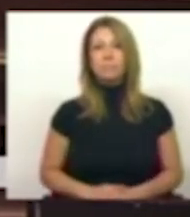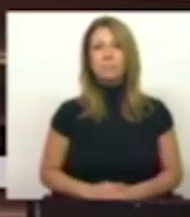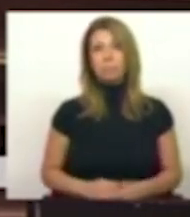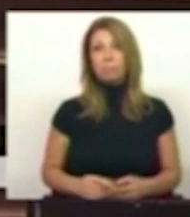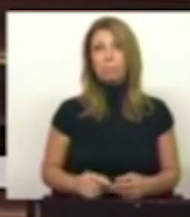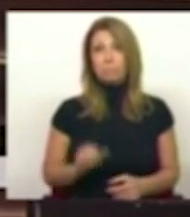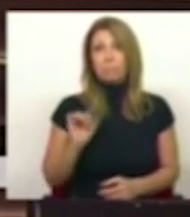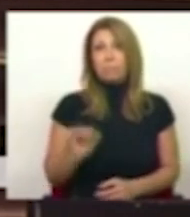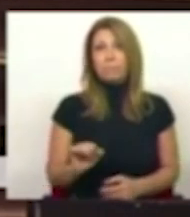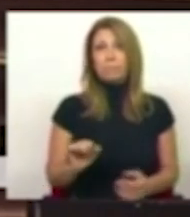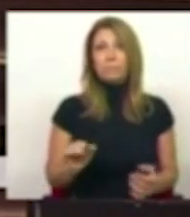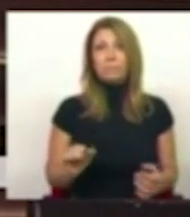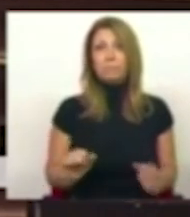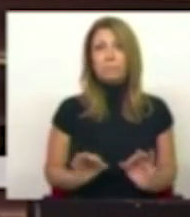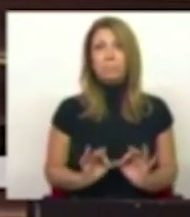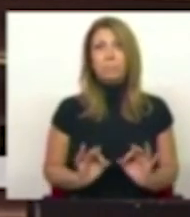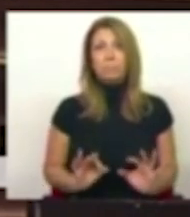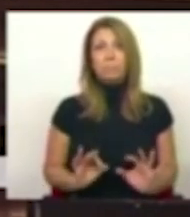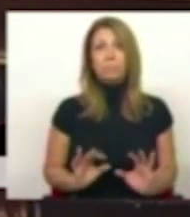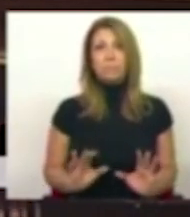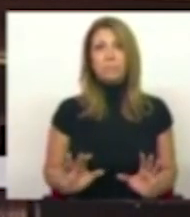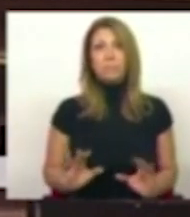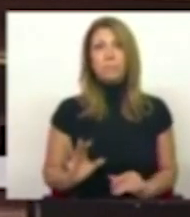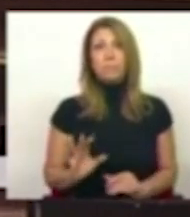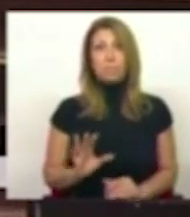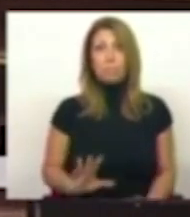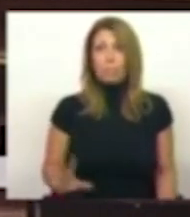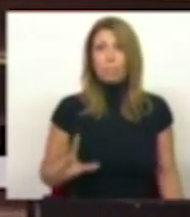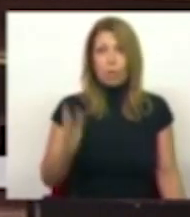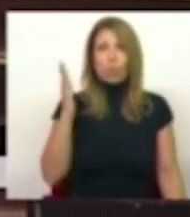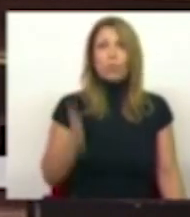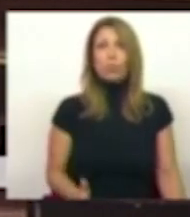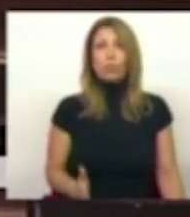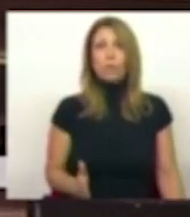constituir uma ferramenta de justiça